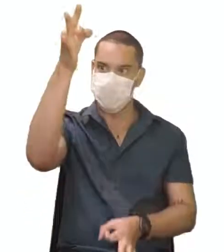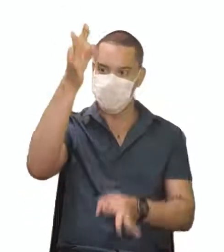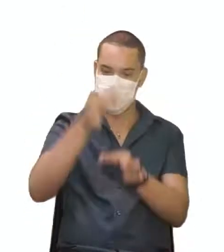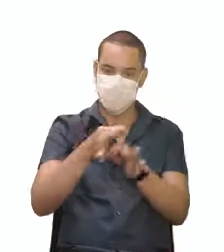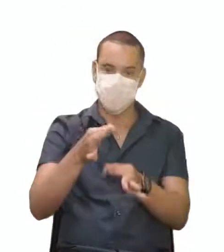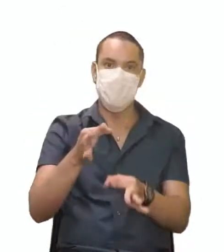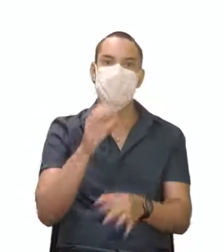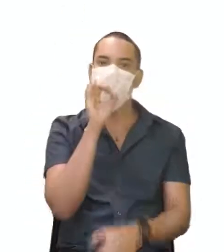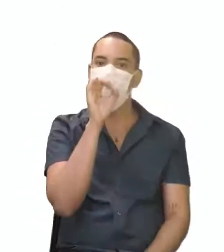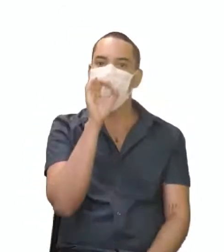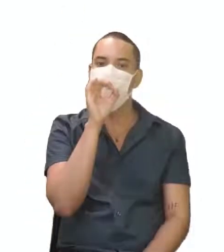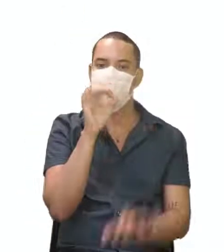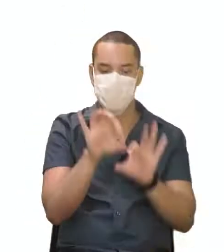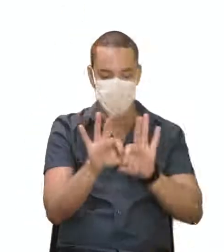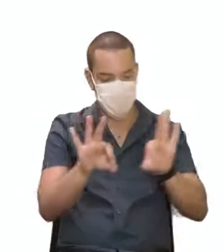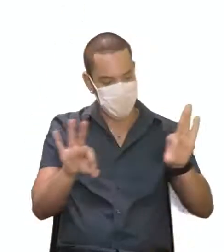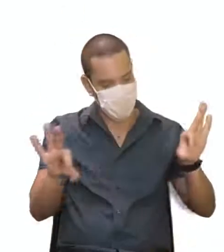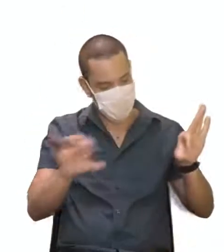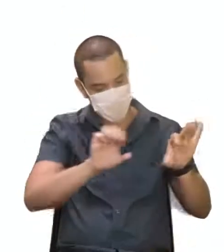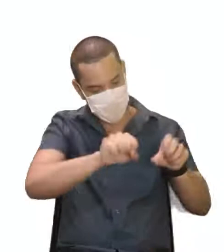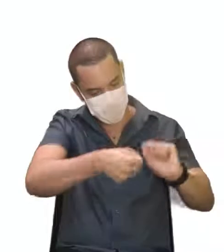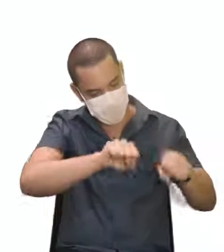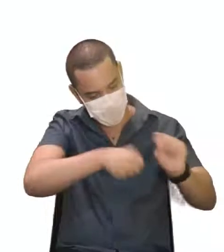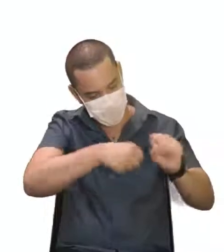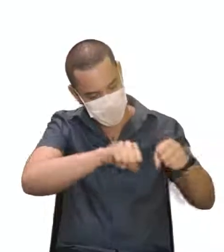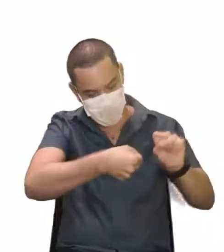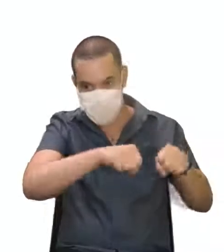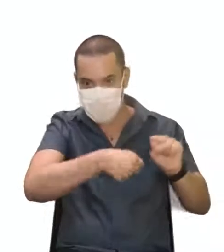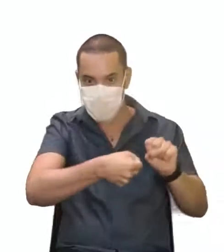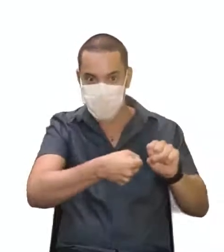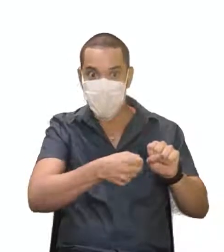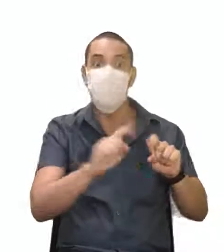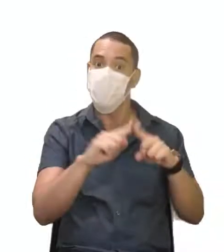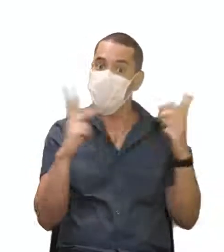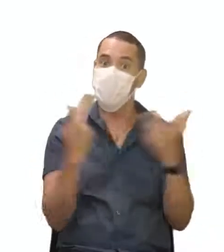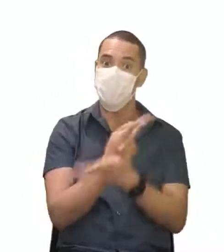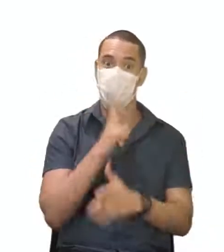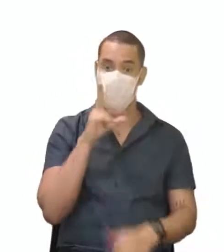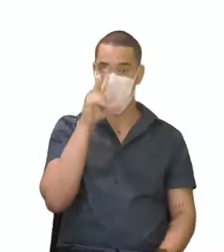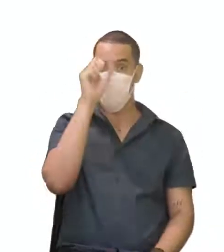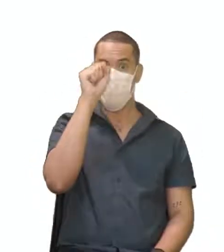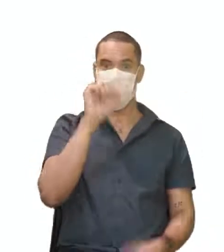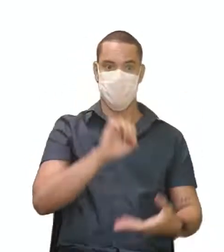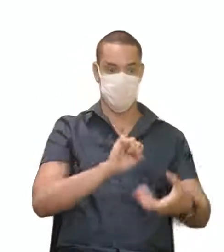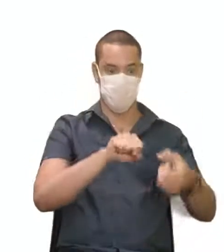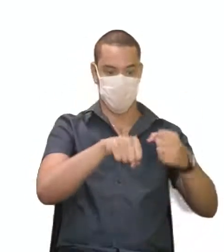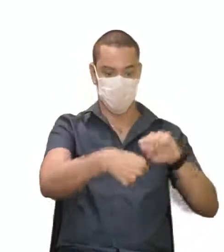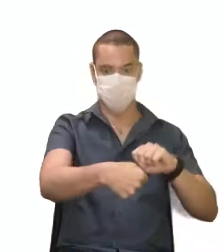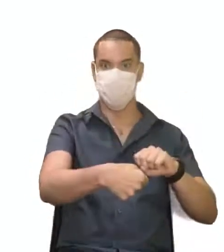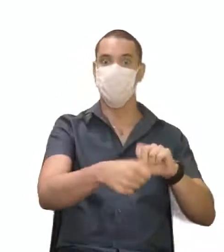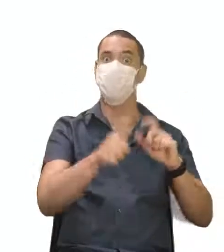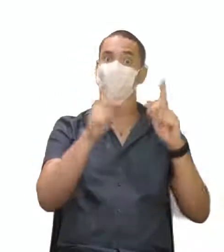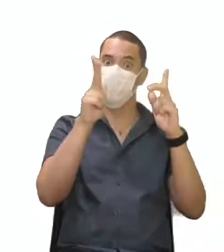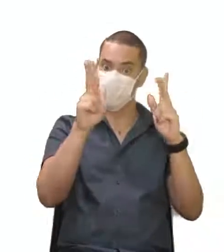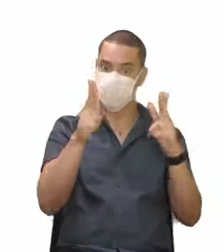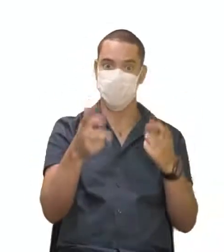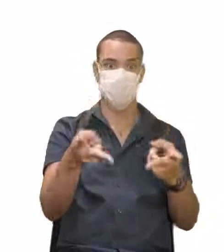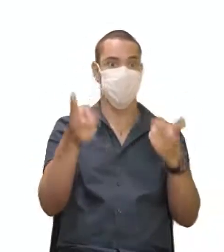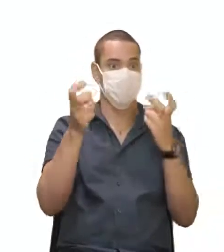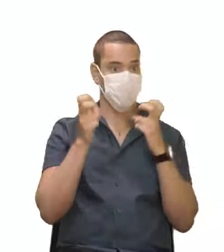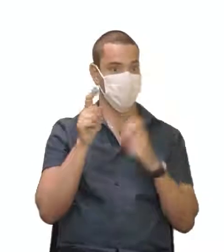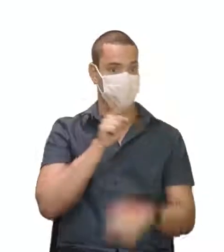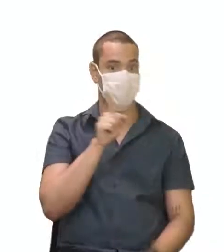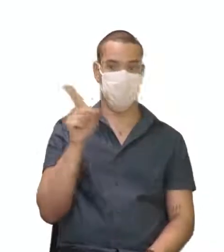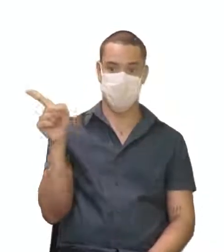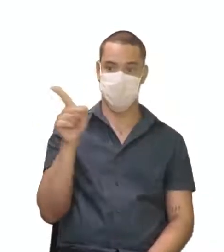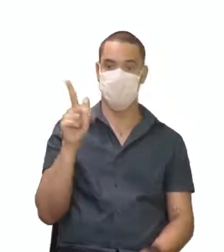estoura. Estoura? Não. Mas você fez uma força, ser uma força de fora para dentro, espremeu formando duas partes. Perceba que a